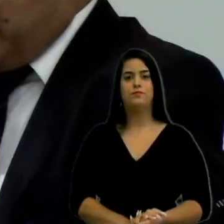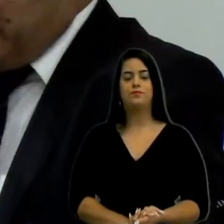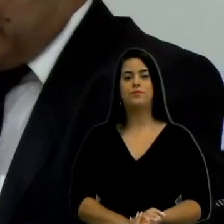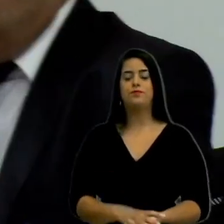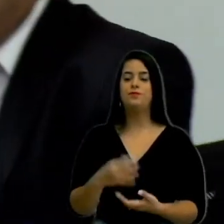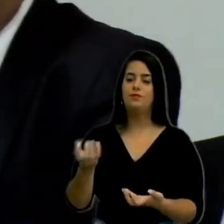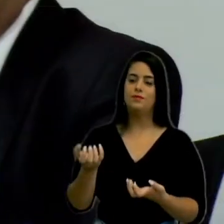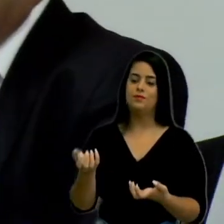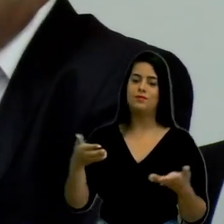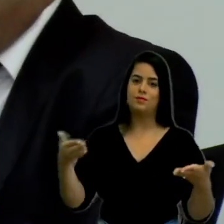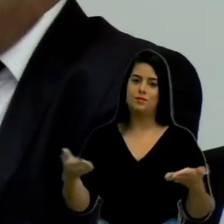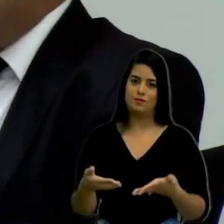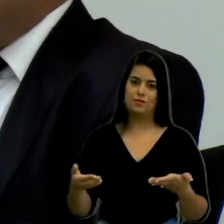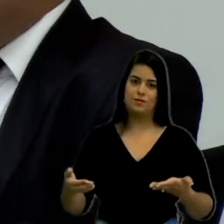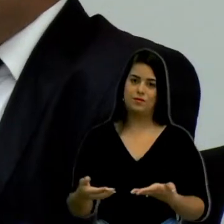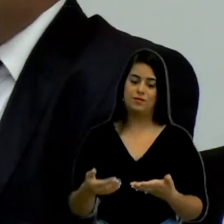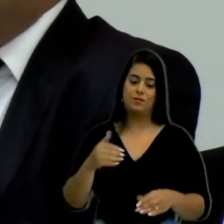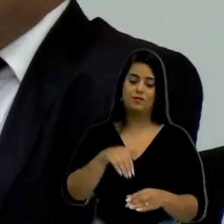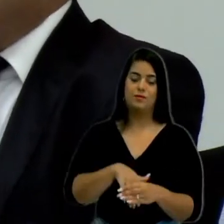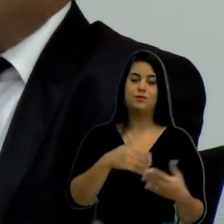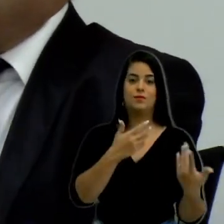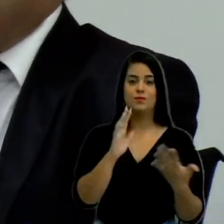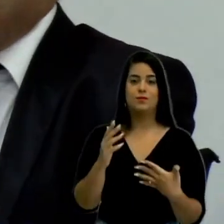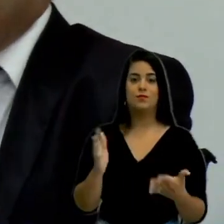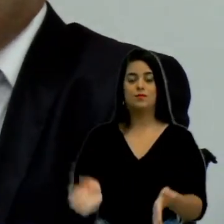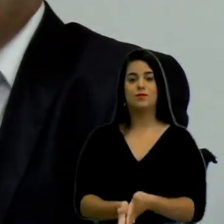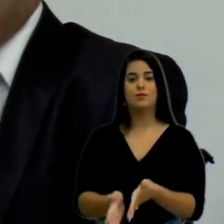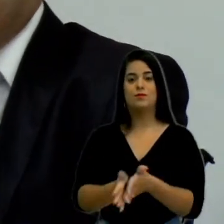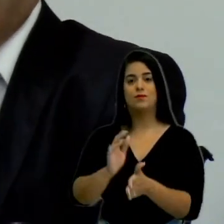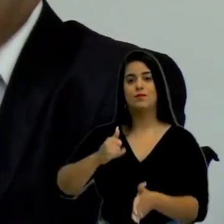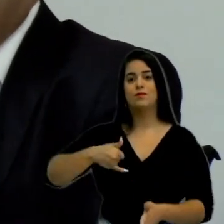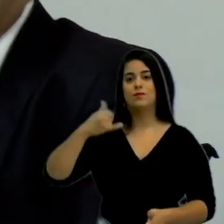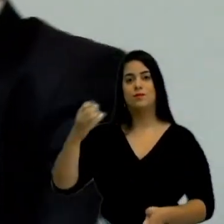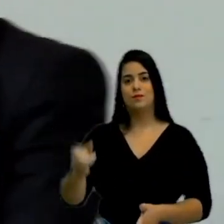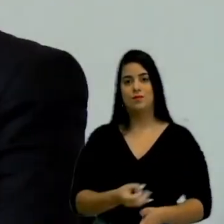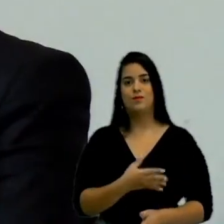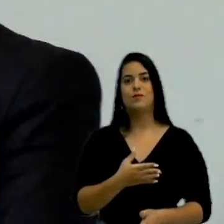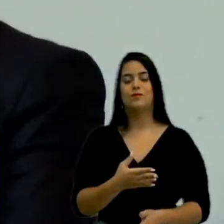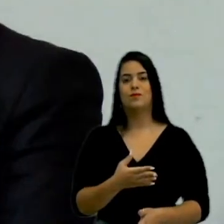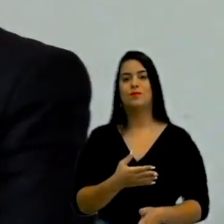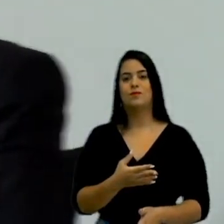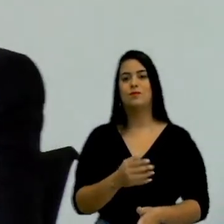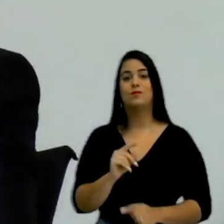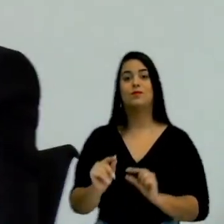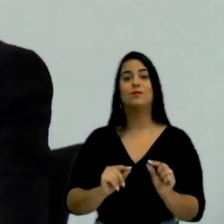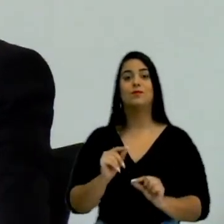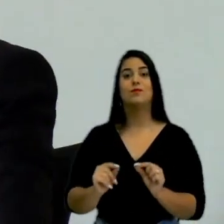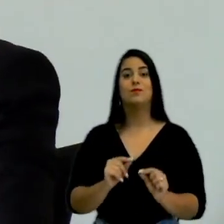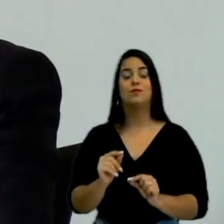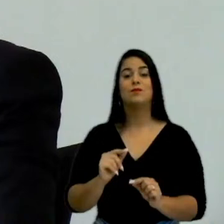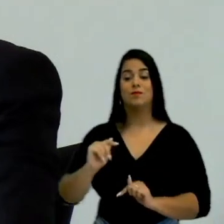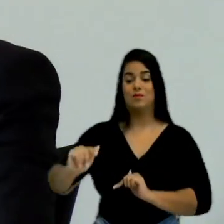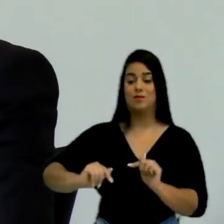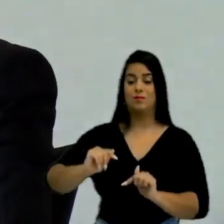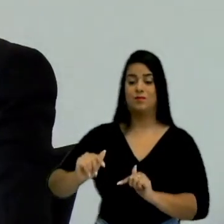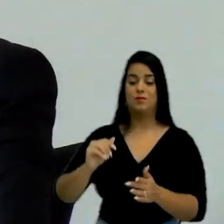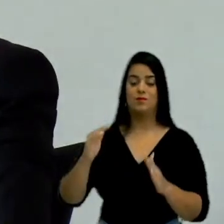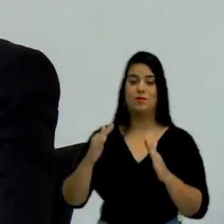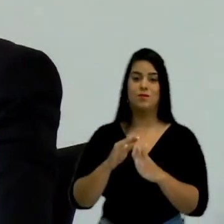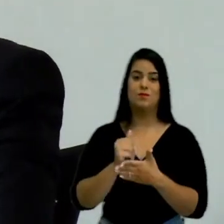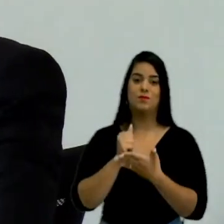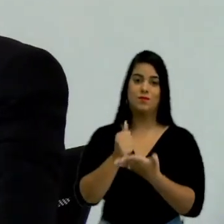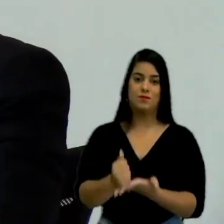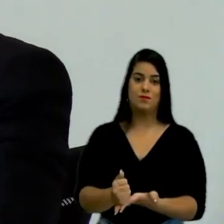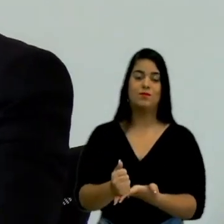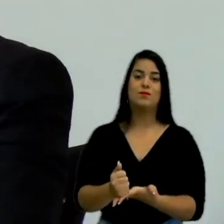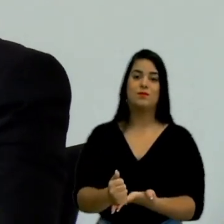Quero, nesse momento, apresentar um voto de felicitação pela passagem de aniversário. É para a colaboradora da Casa de Apoio, na